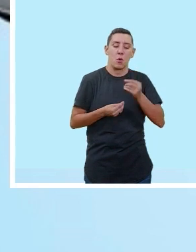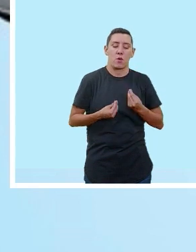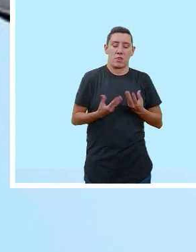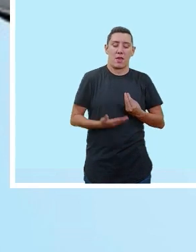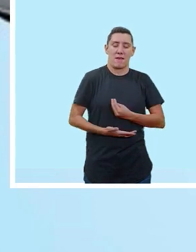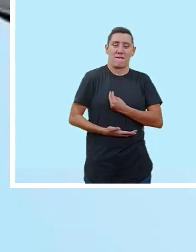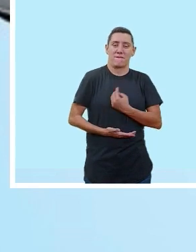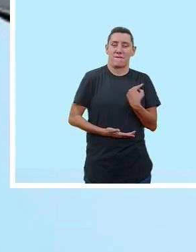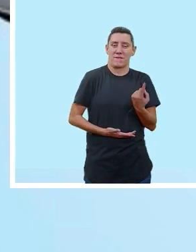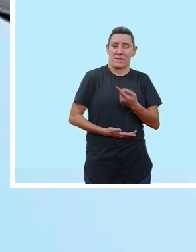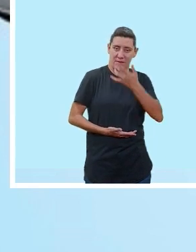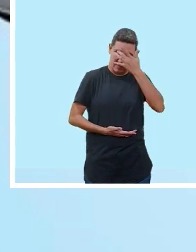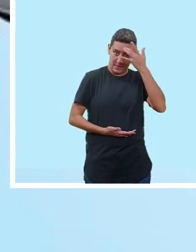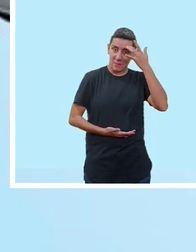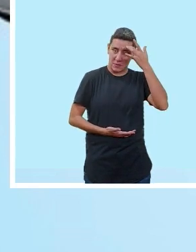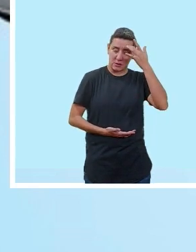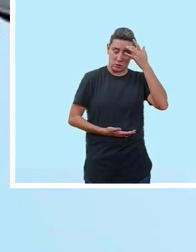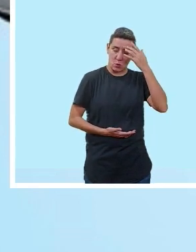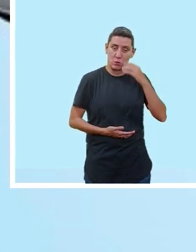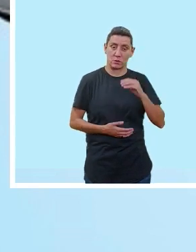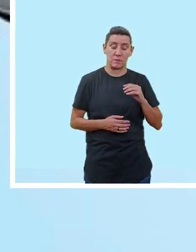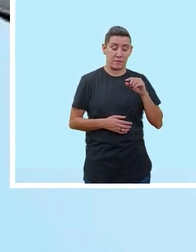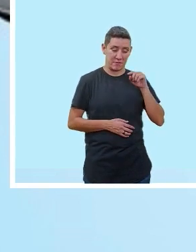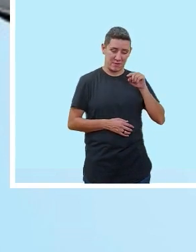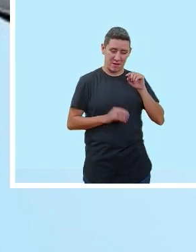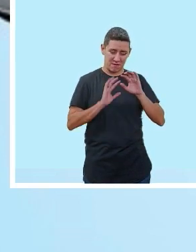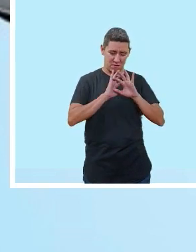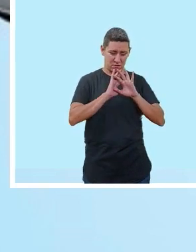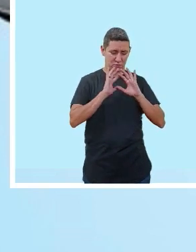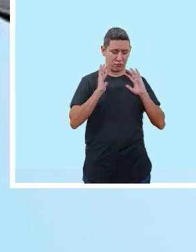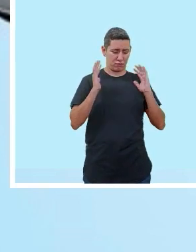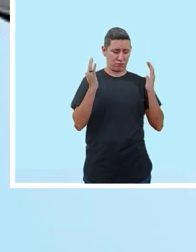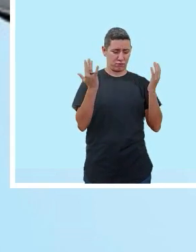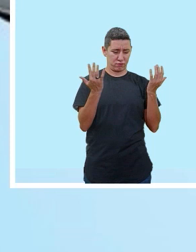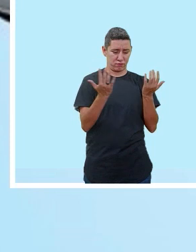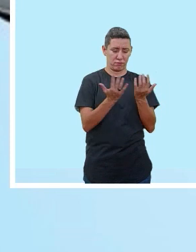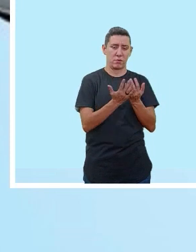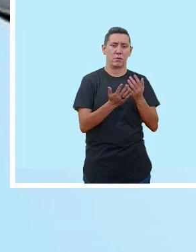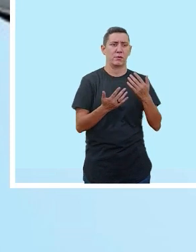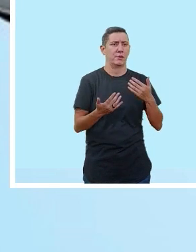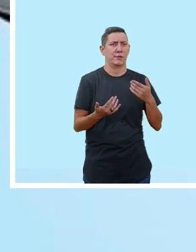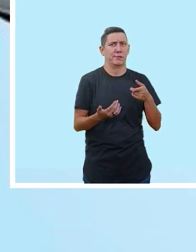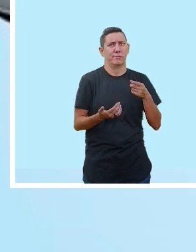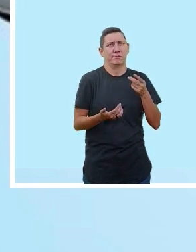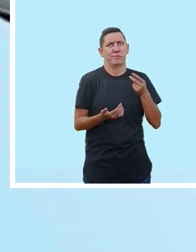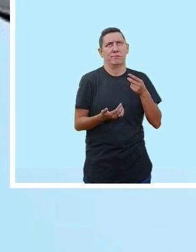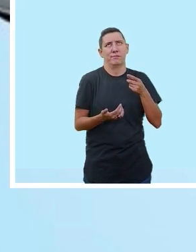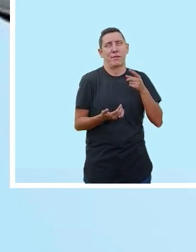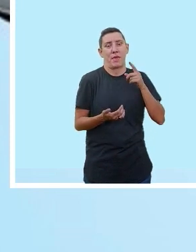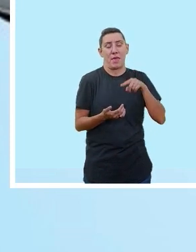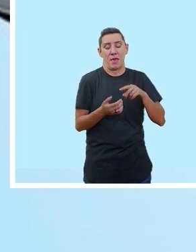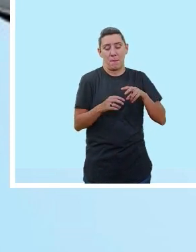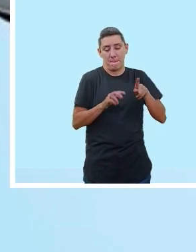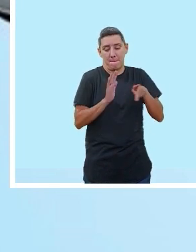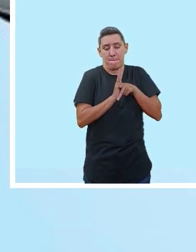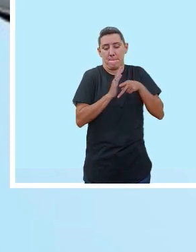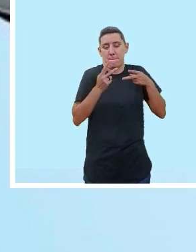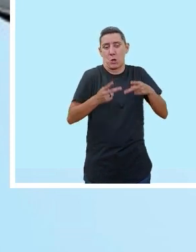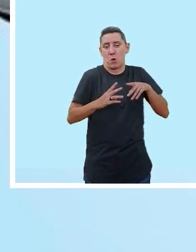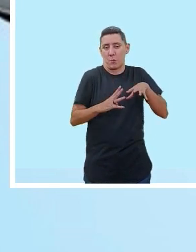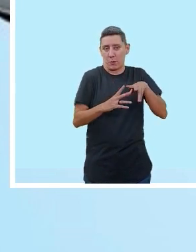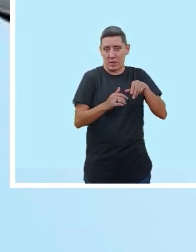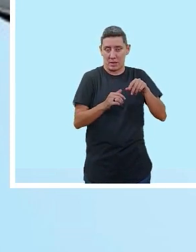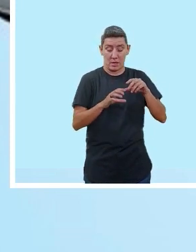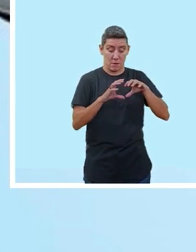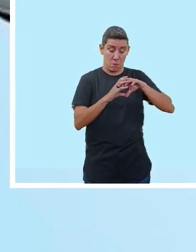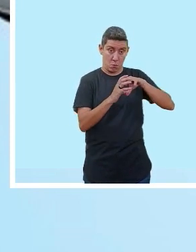ele já está presente no planeta desde o princípio, tá? Então, os gases que